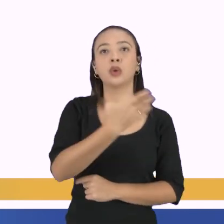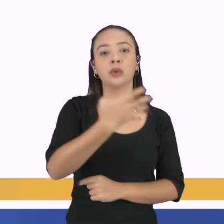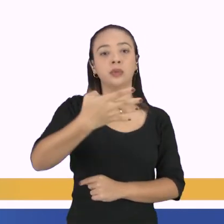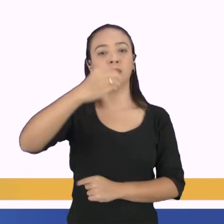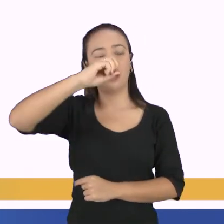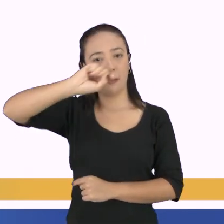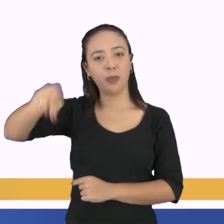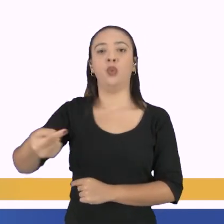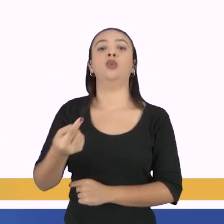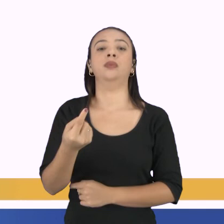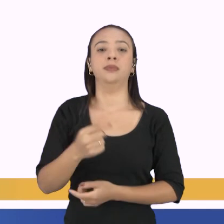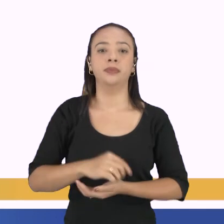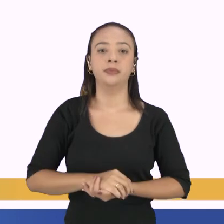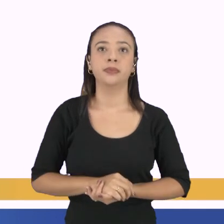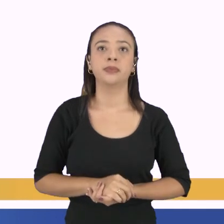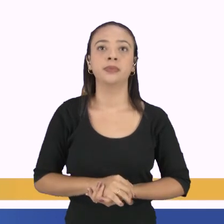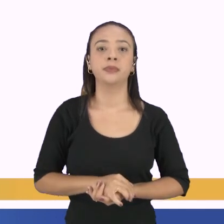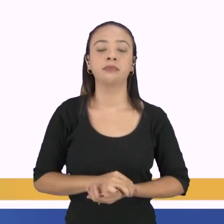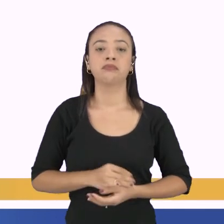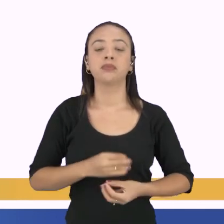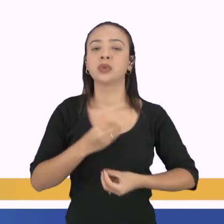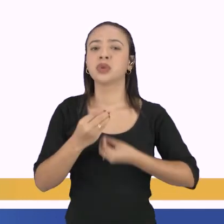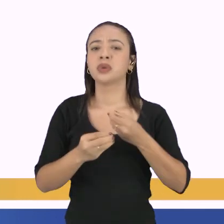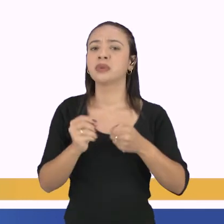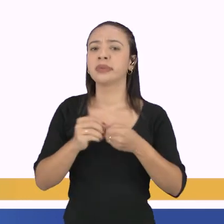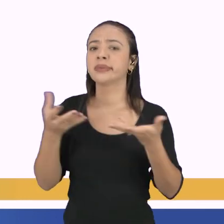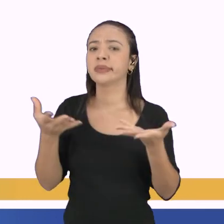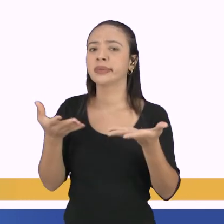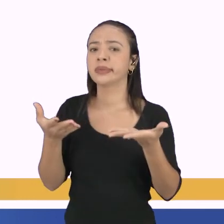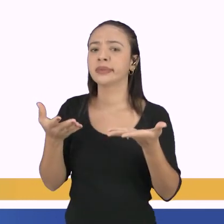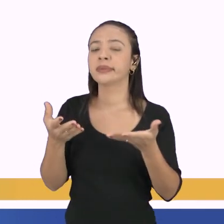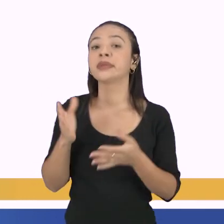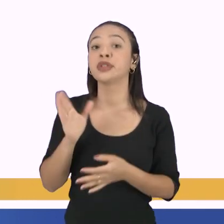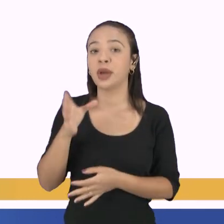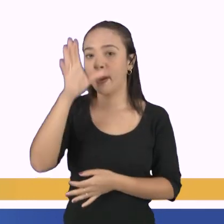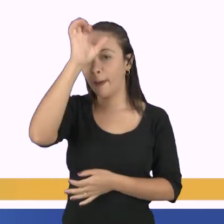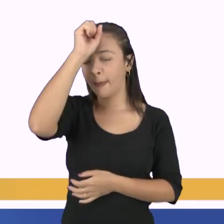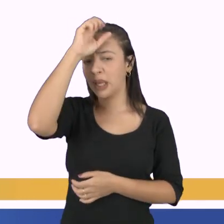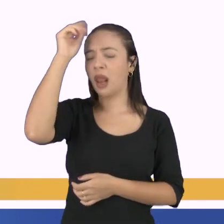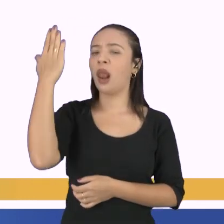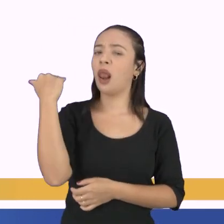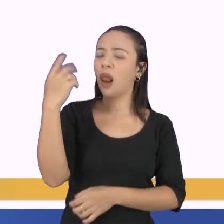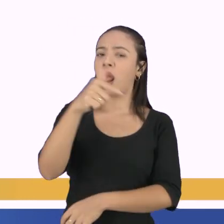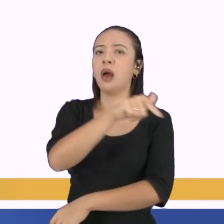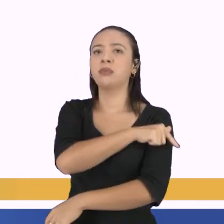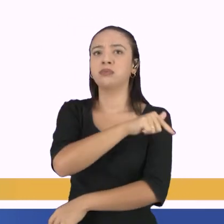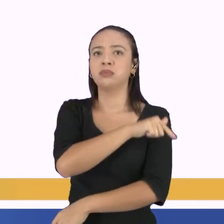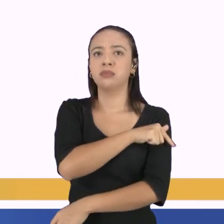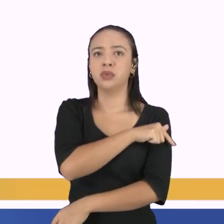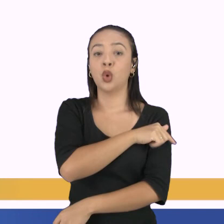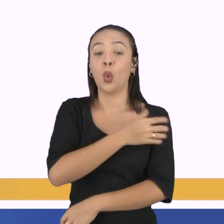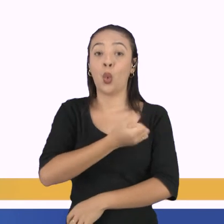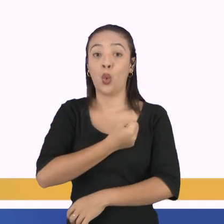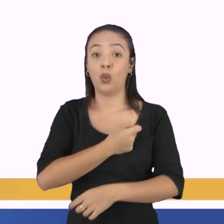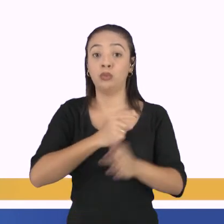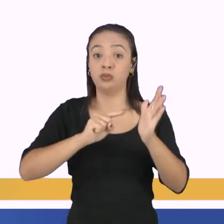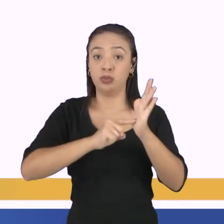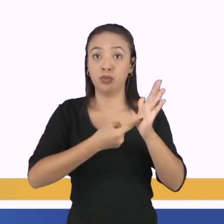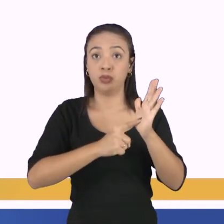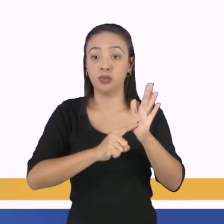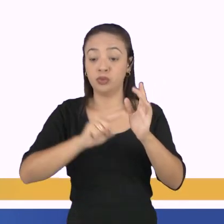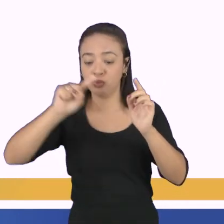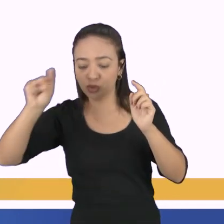1.440.000. E aí, o que a gente faz agora? A receitinha que a gente aprendeu lá no 7º ano, a gente passa aquele número que está multiplicando pelo